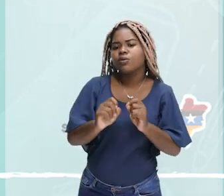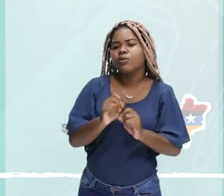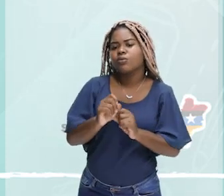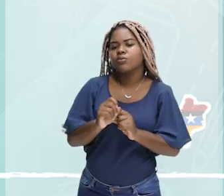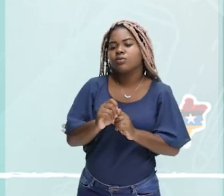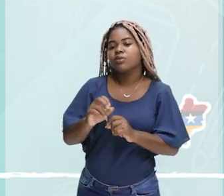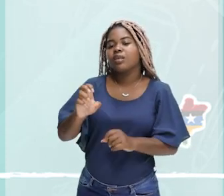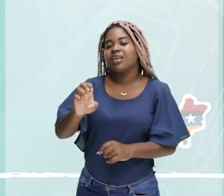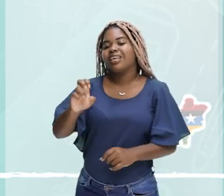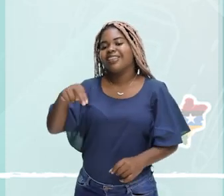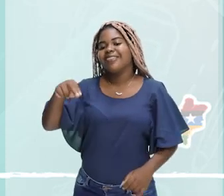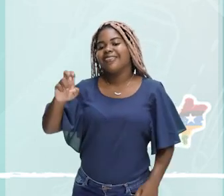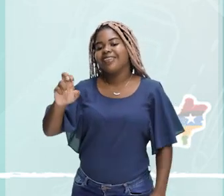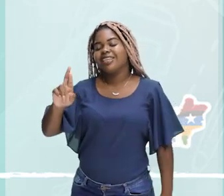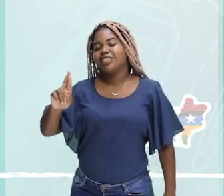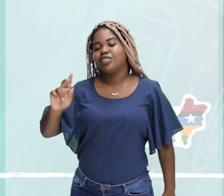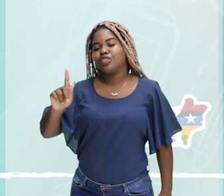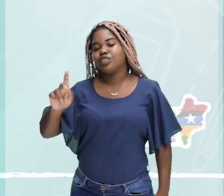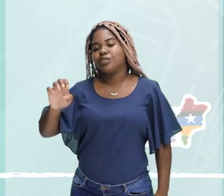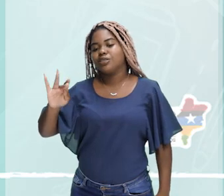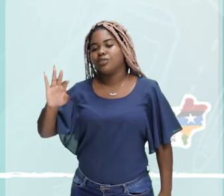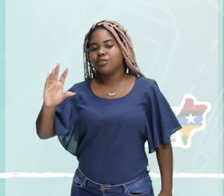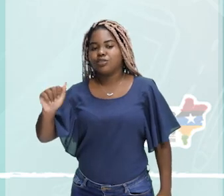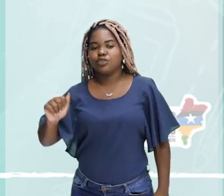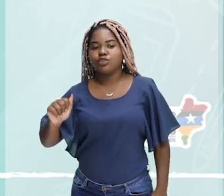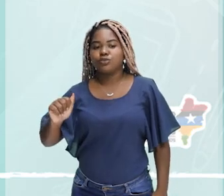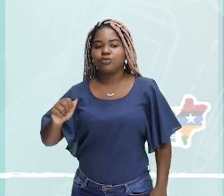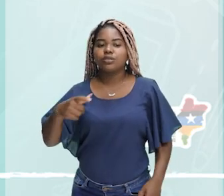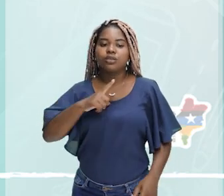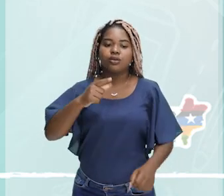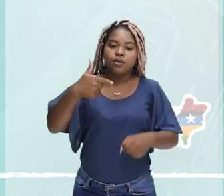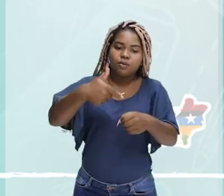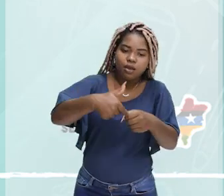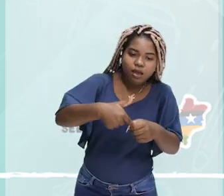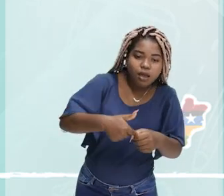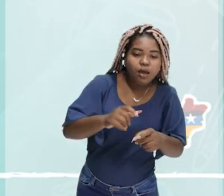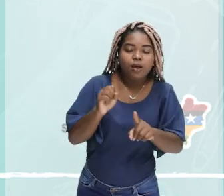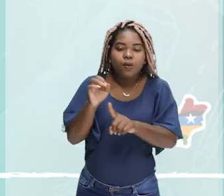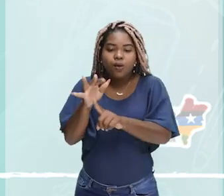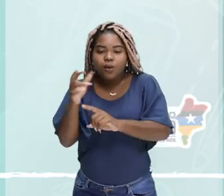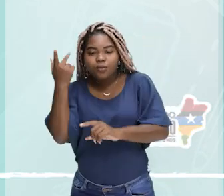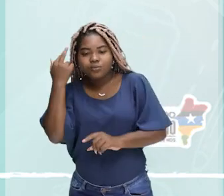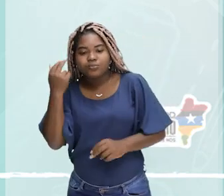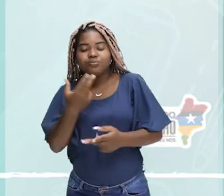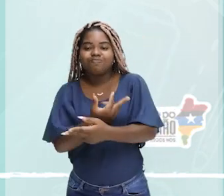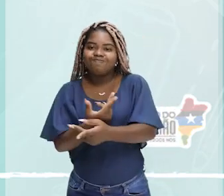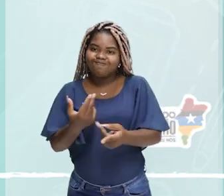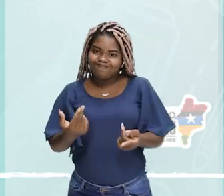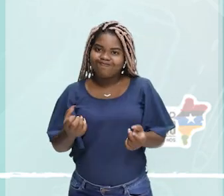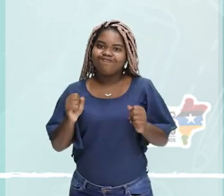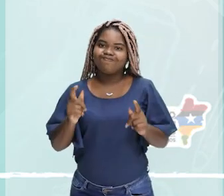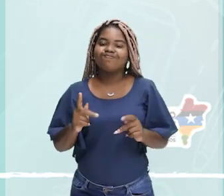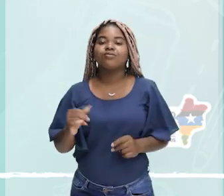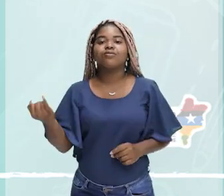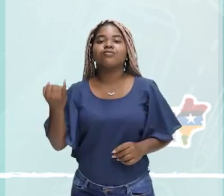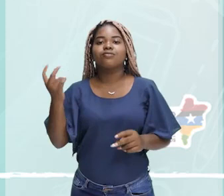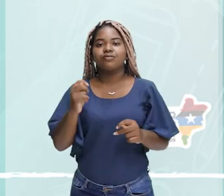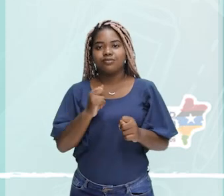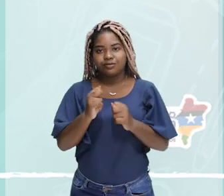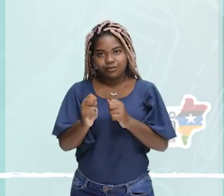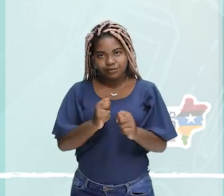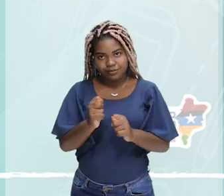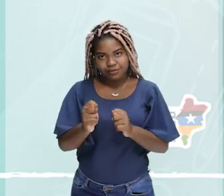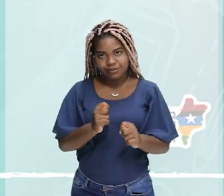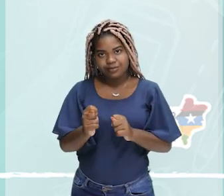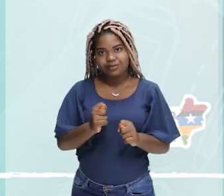Recursos energéticos como petróleo, carvão mineral e gás natural, todos com grande importância econômica para o nosso país, tá certo?